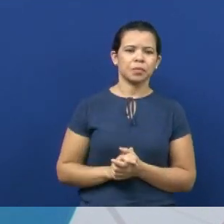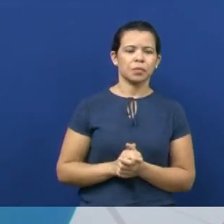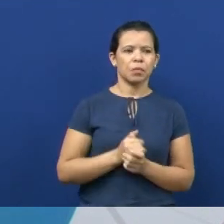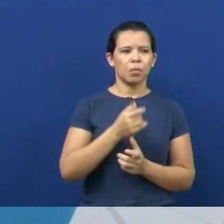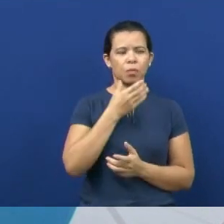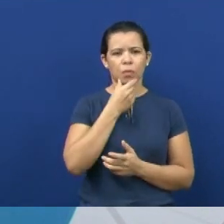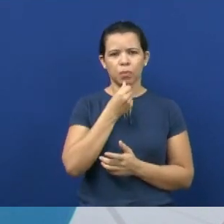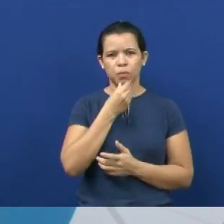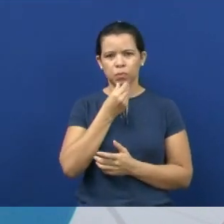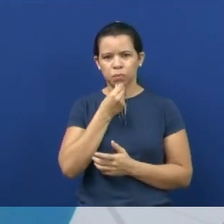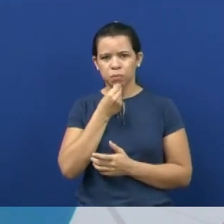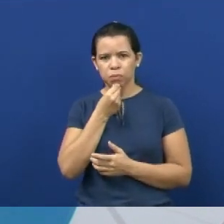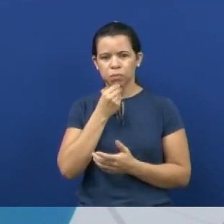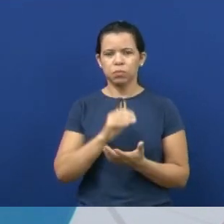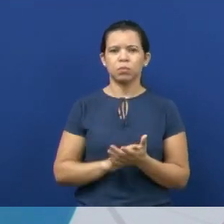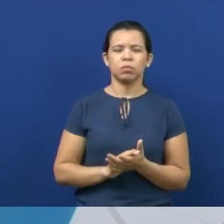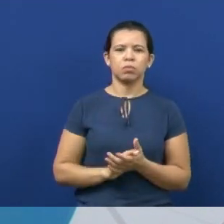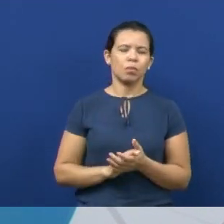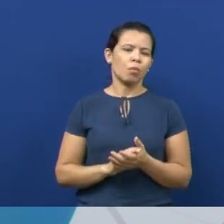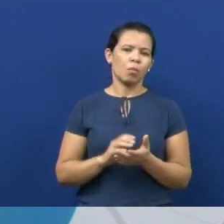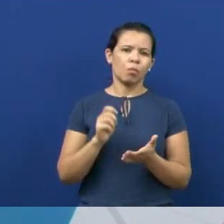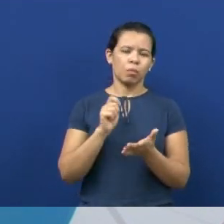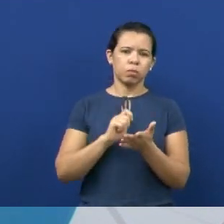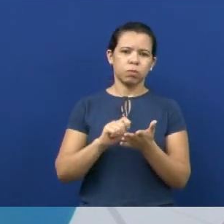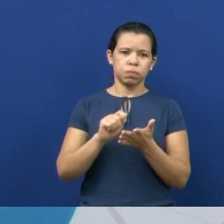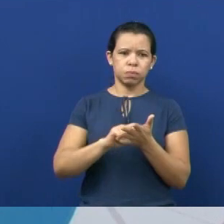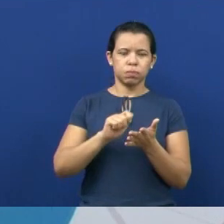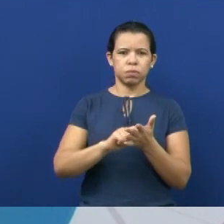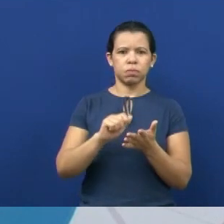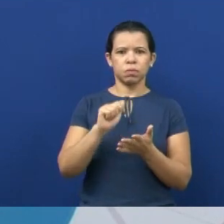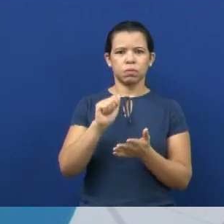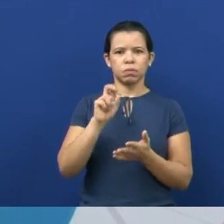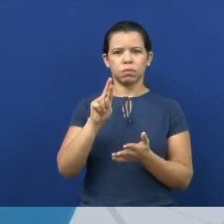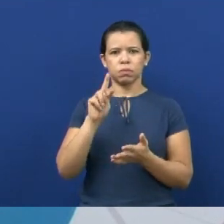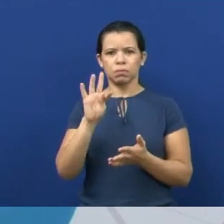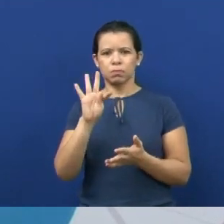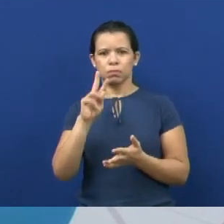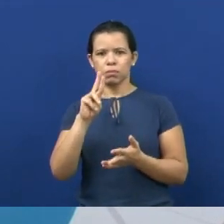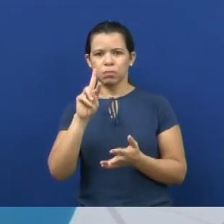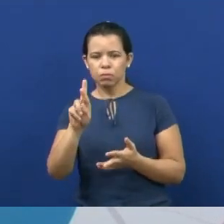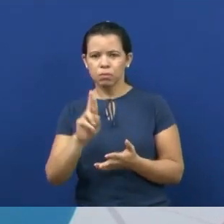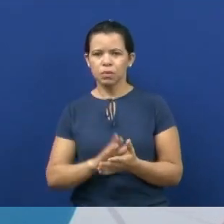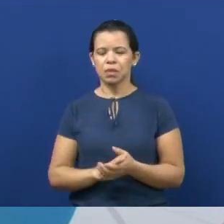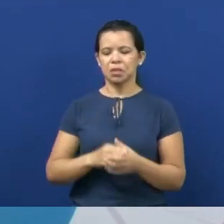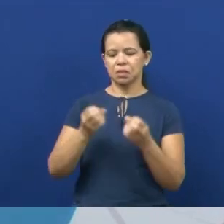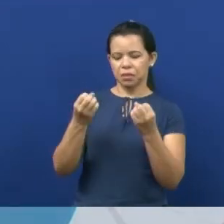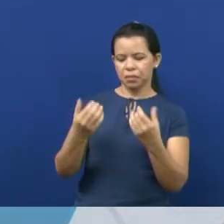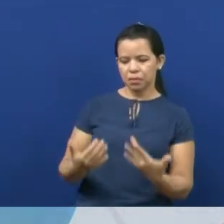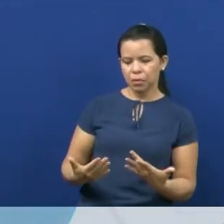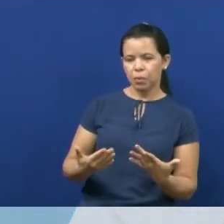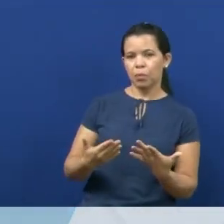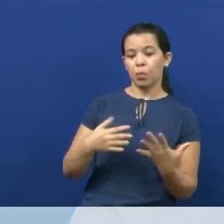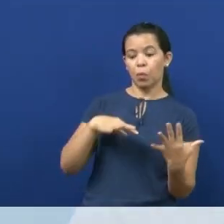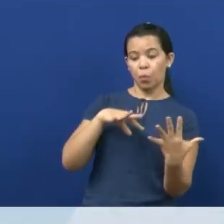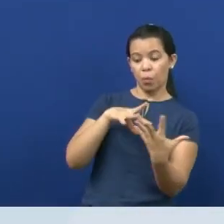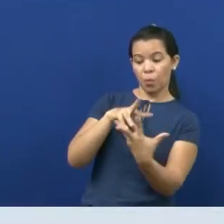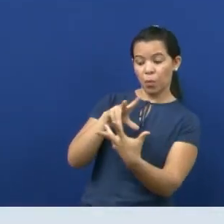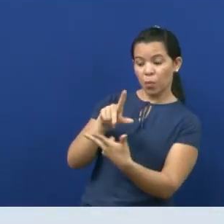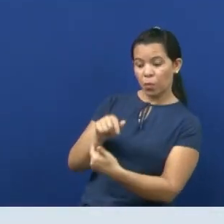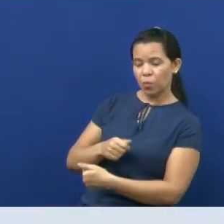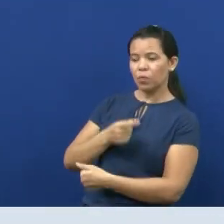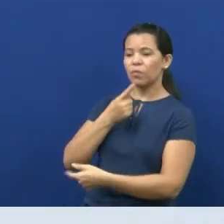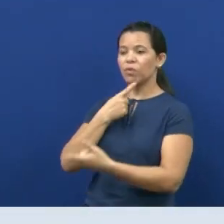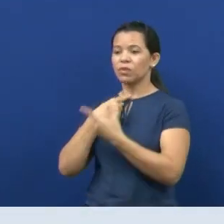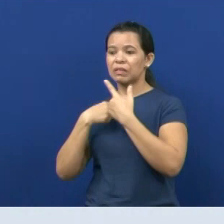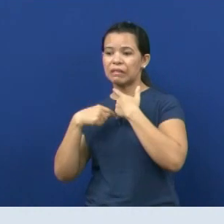ele é alemão, que é Arthur Schopenhauer. Ele escreveu uma obra que diz assim, o mundo como vontade e representação. E esse autor,